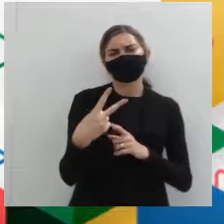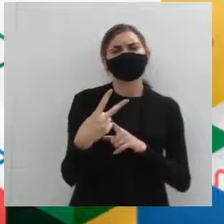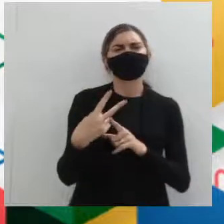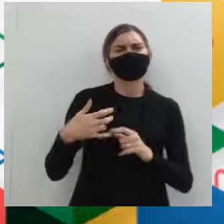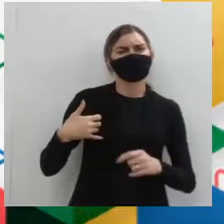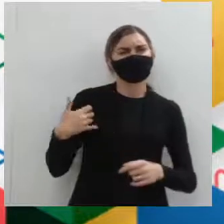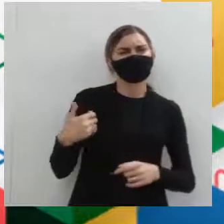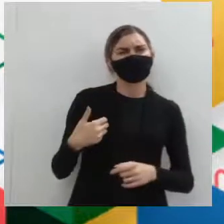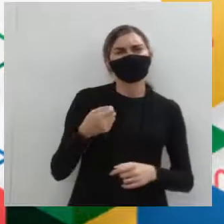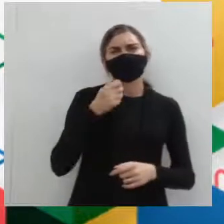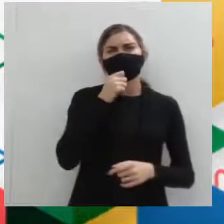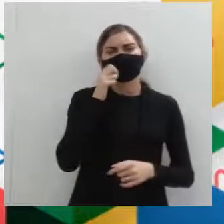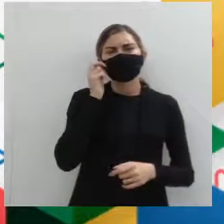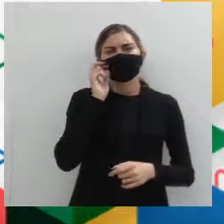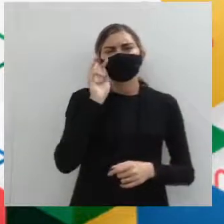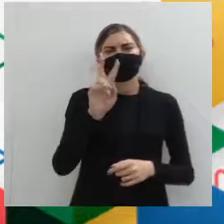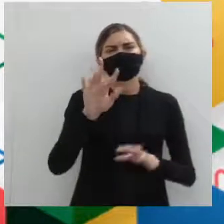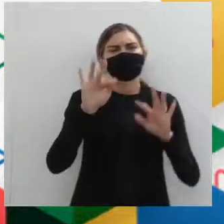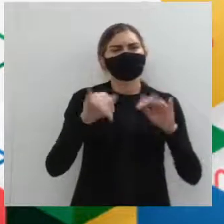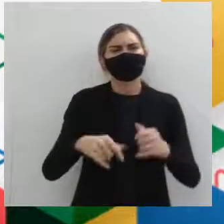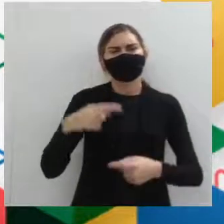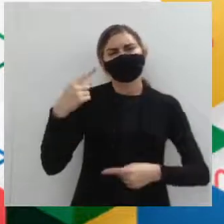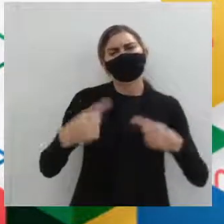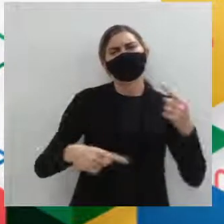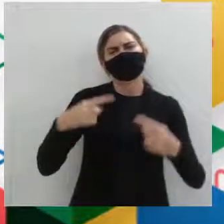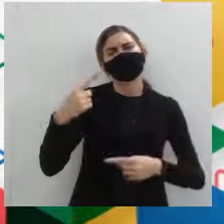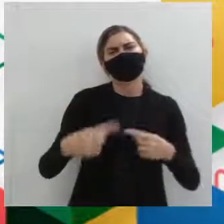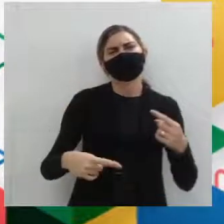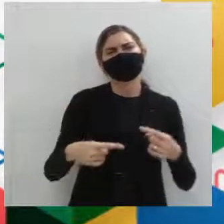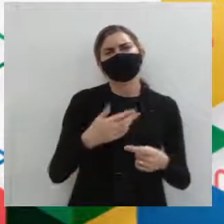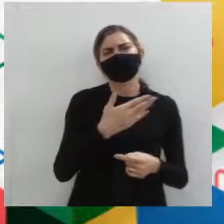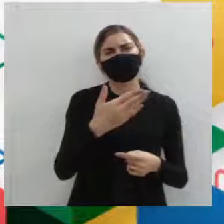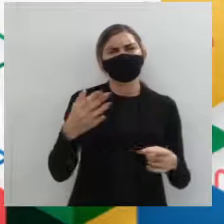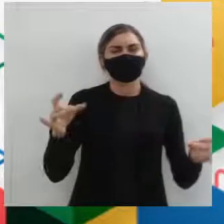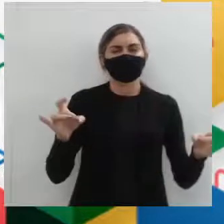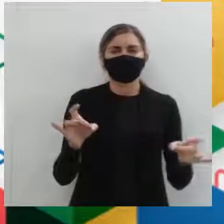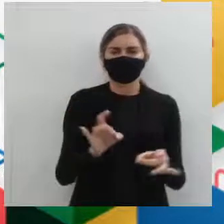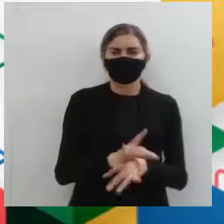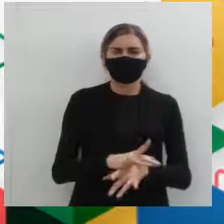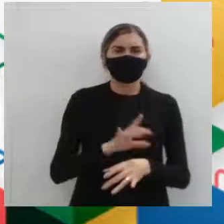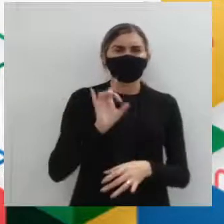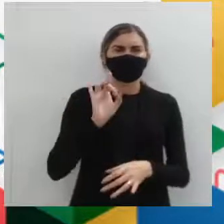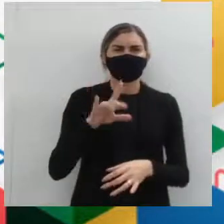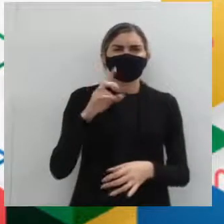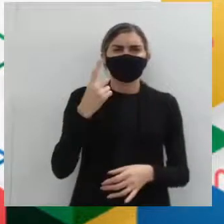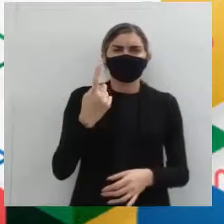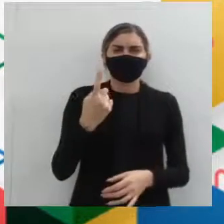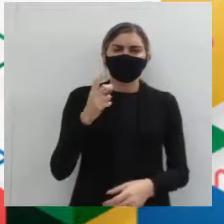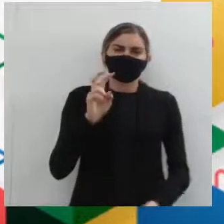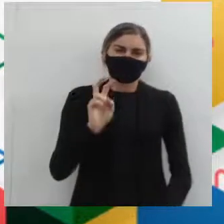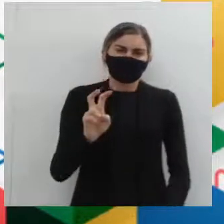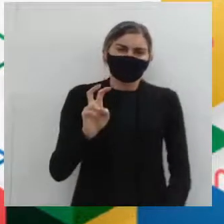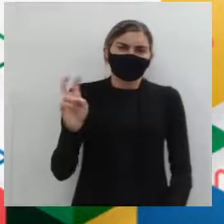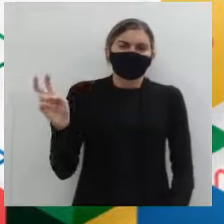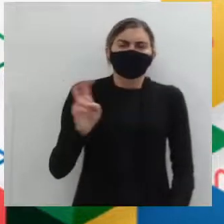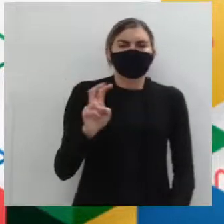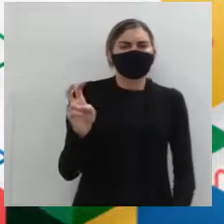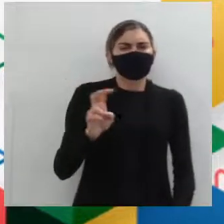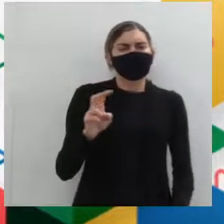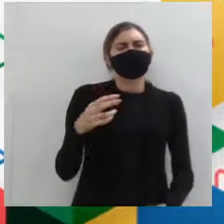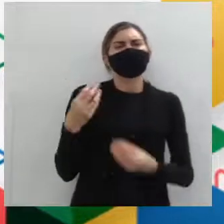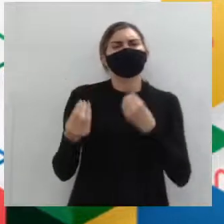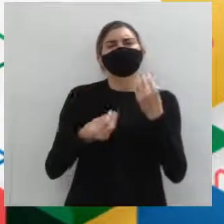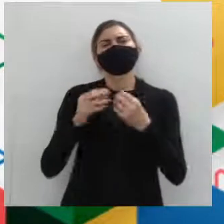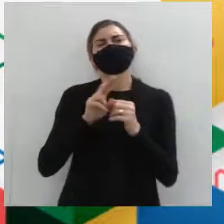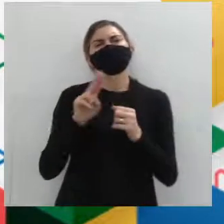anos, sem ver o final dessa guerra. Ela terminou somente em 1555, com